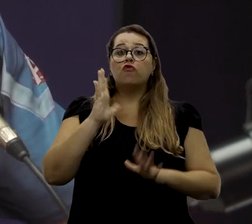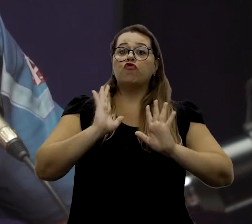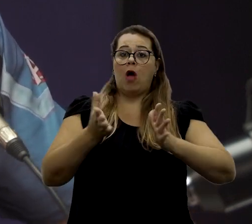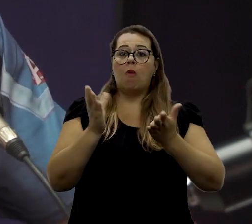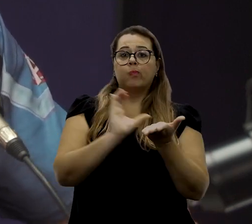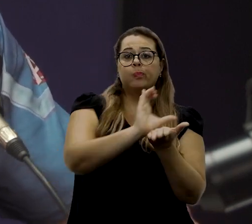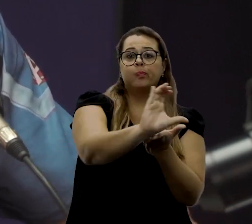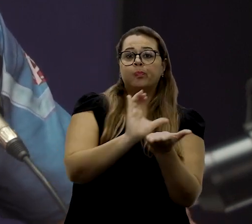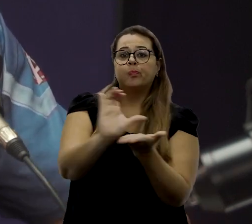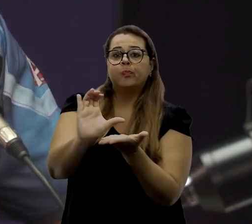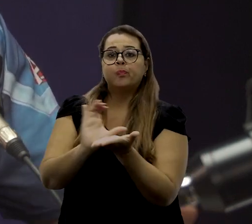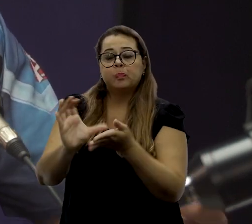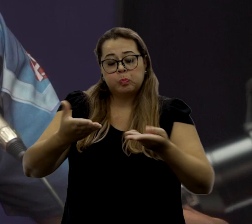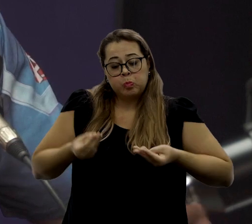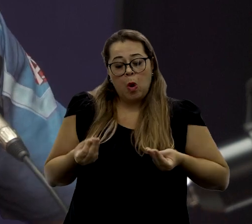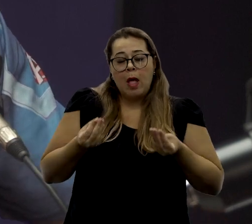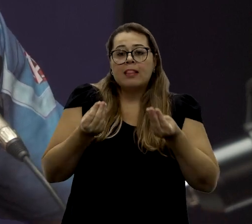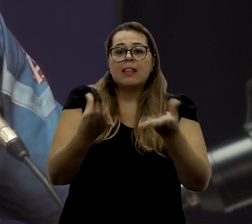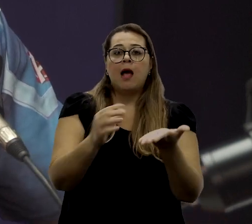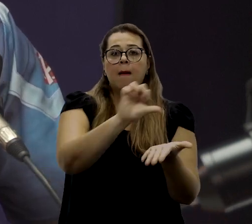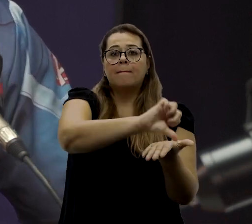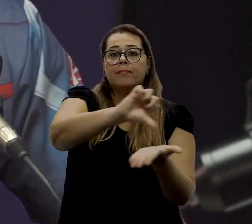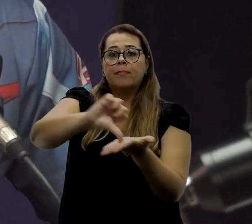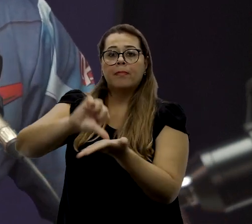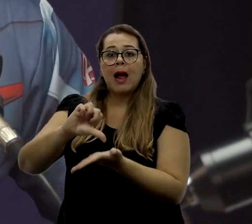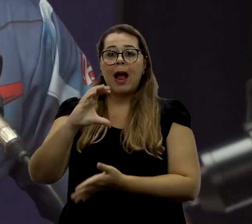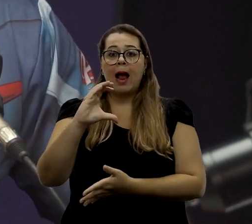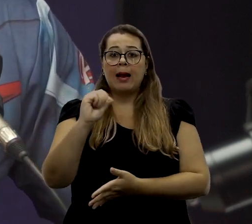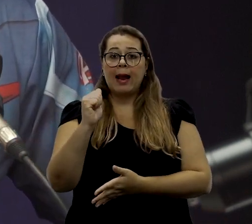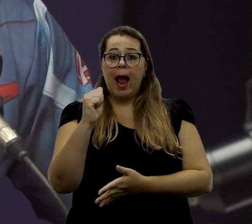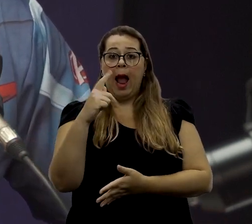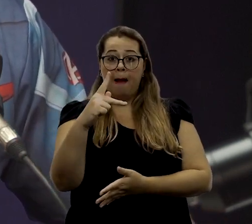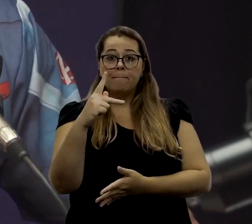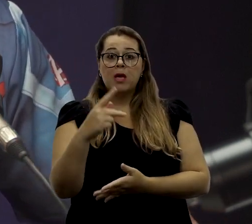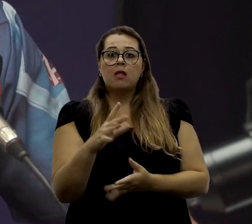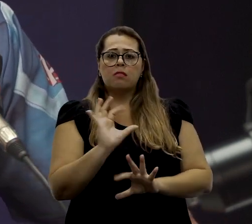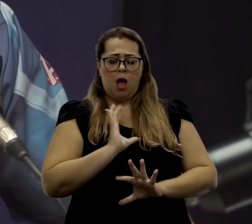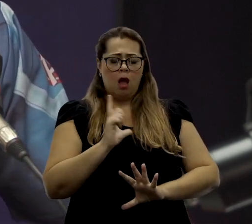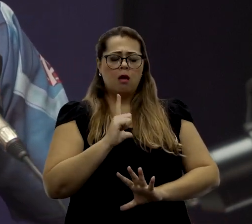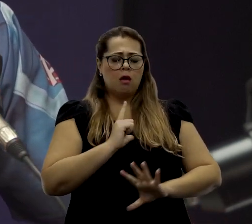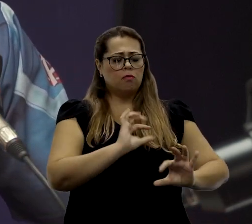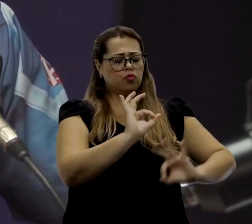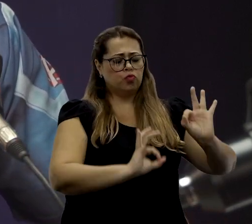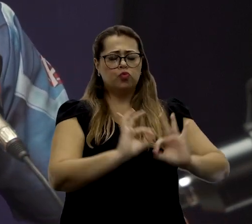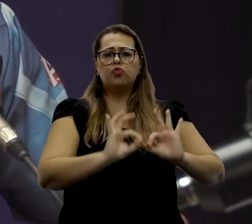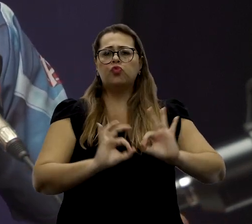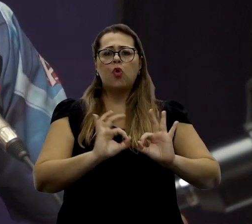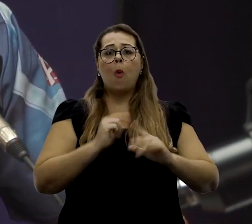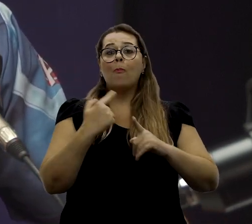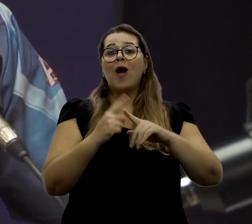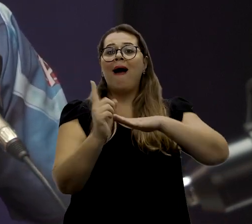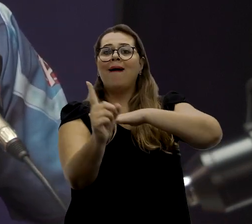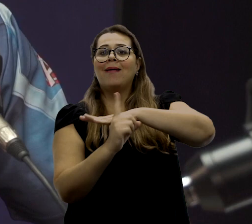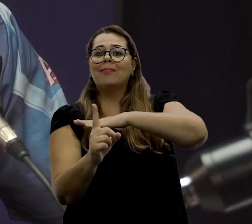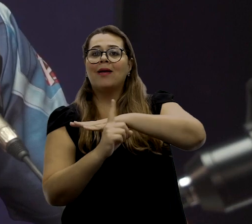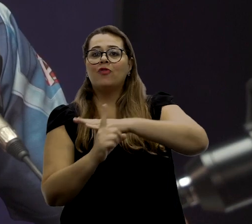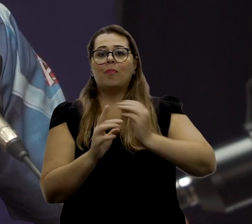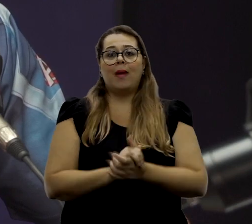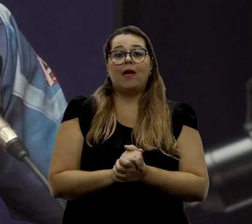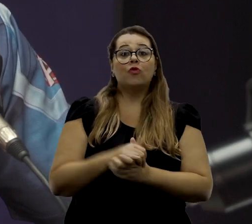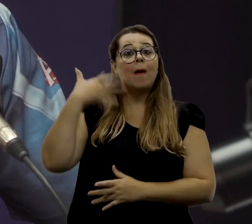para que os CAPs tenham estrutura, fazer parcerias com as universidades, que tenham curso de psicologia,